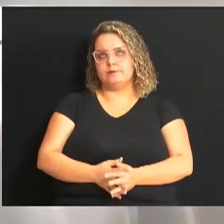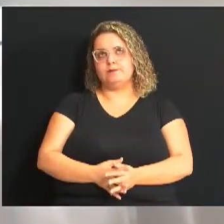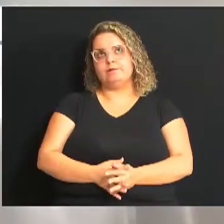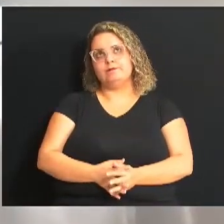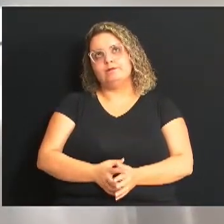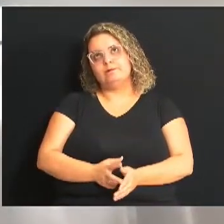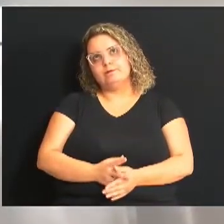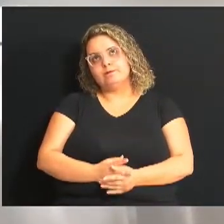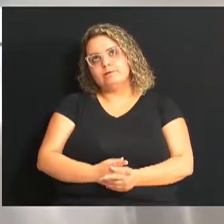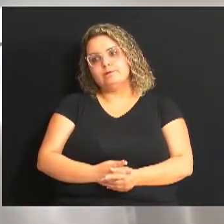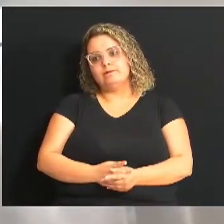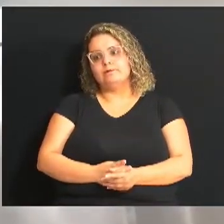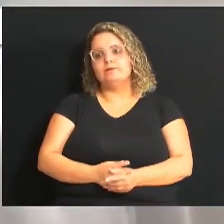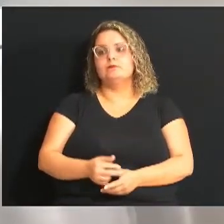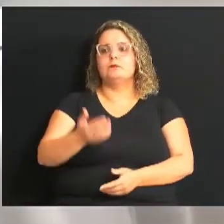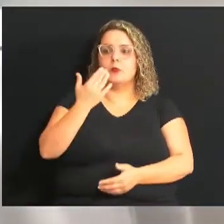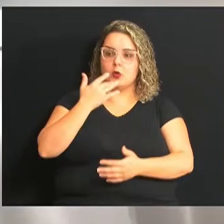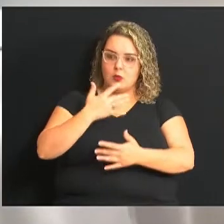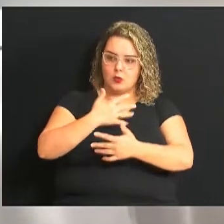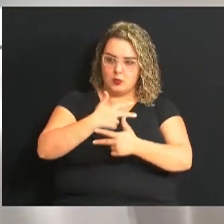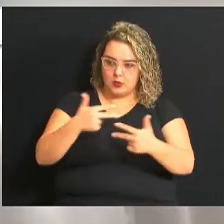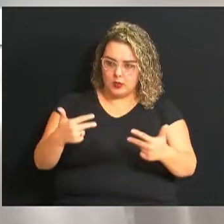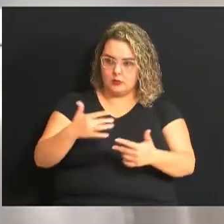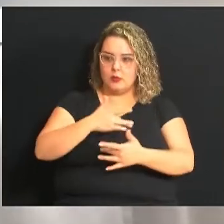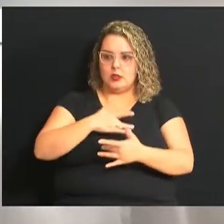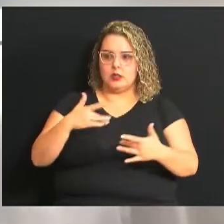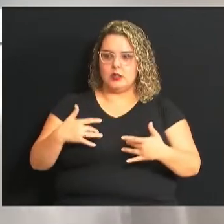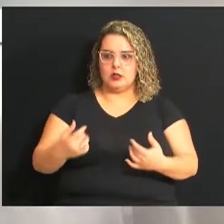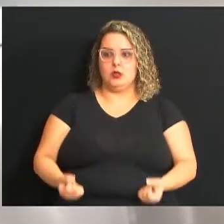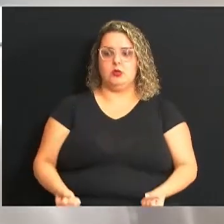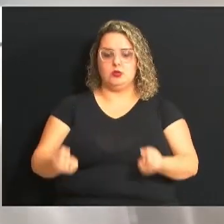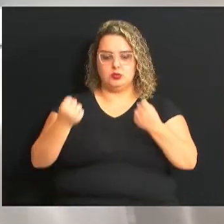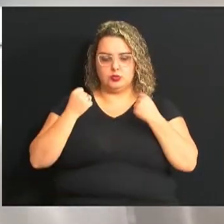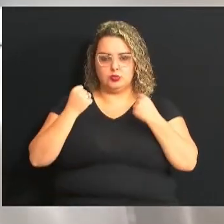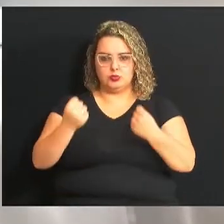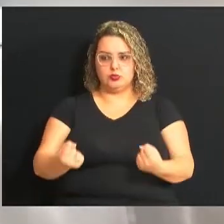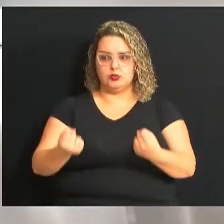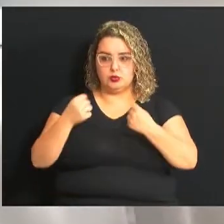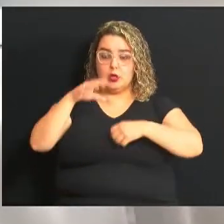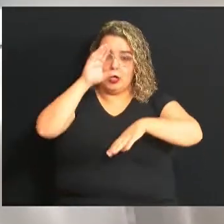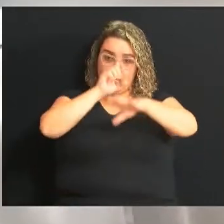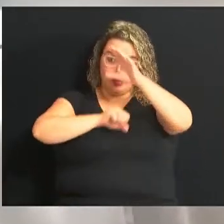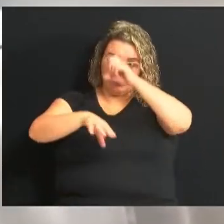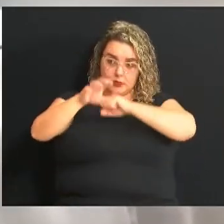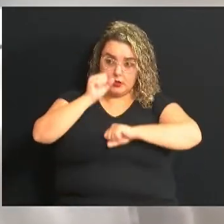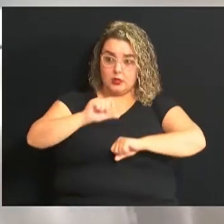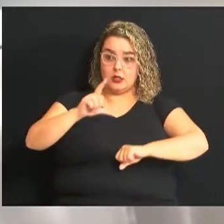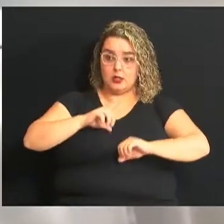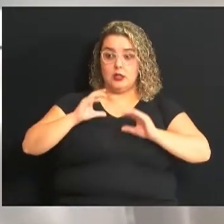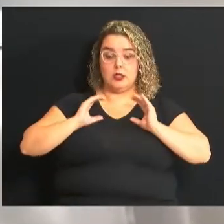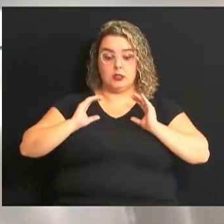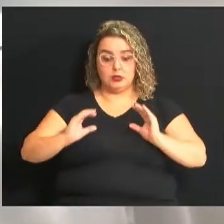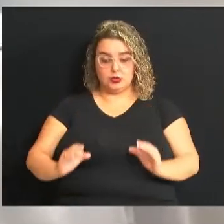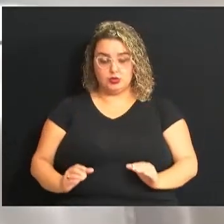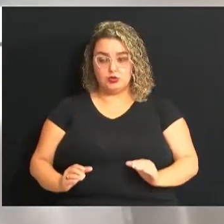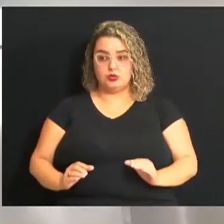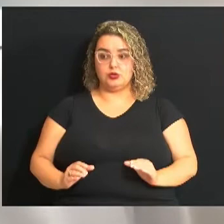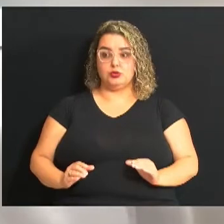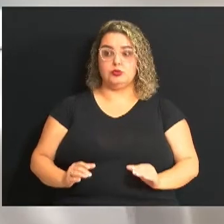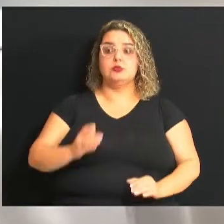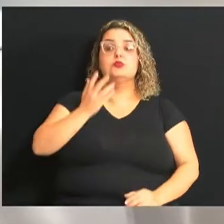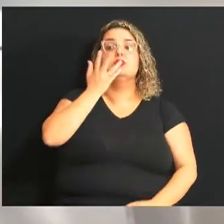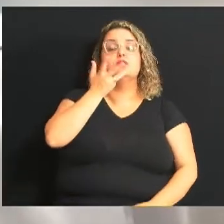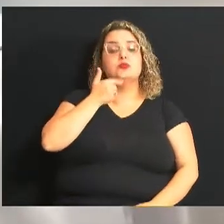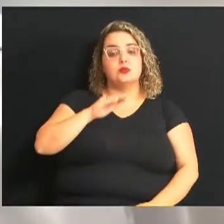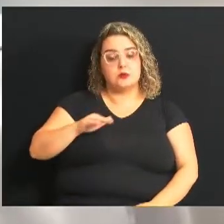Com uma alimentação saudável, com atividade física, aprendendo a ter esse comportamento desde criança, tendo